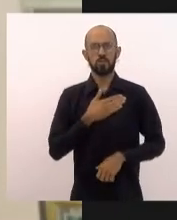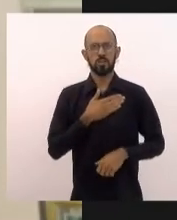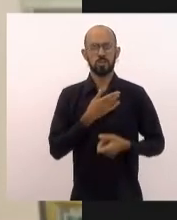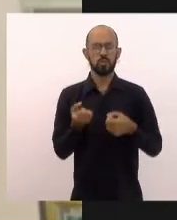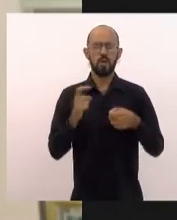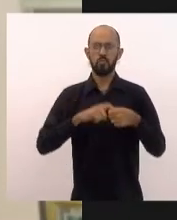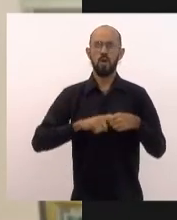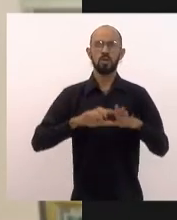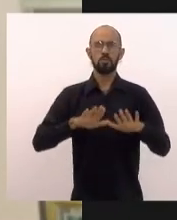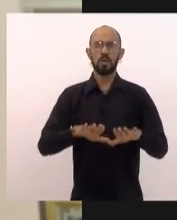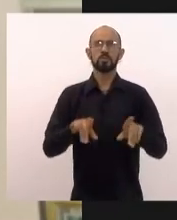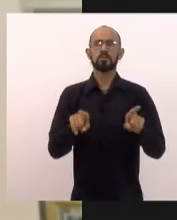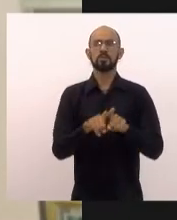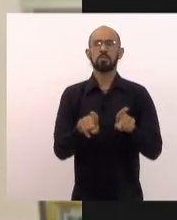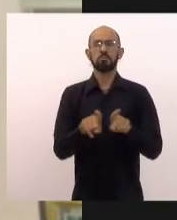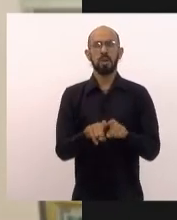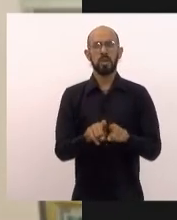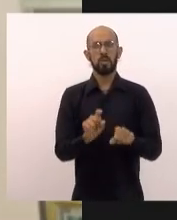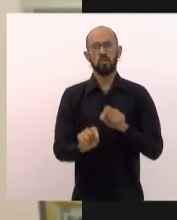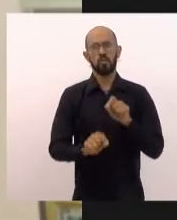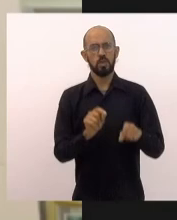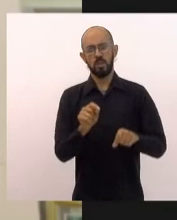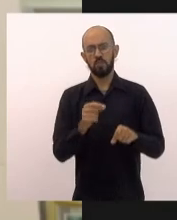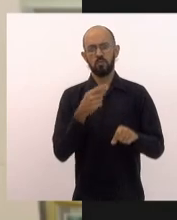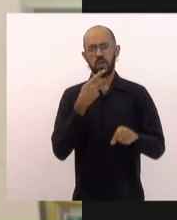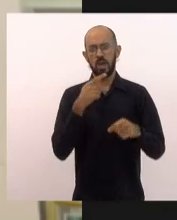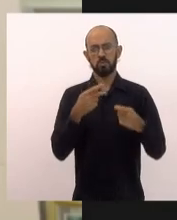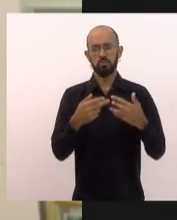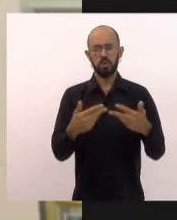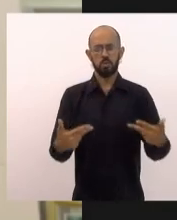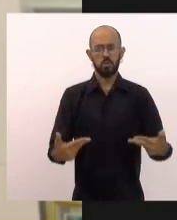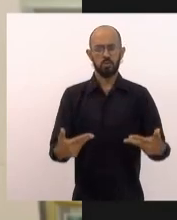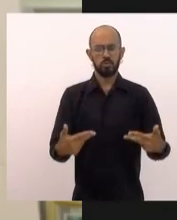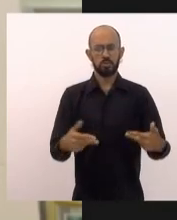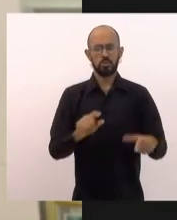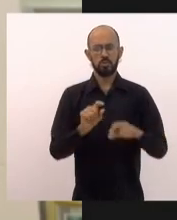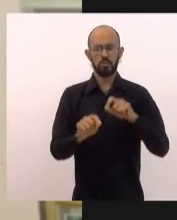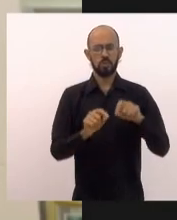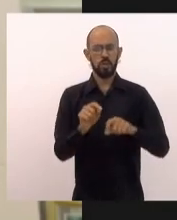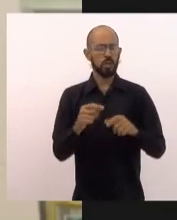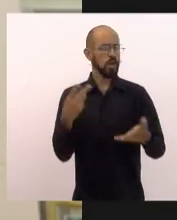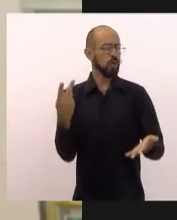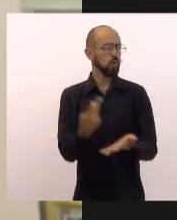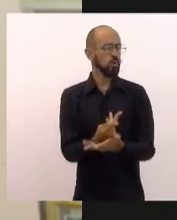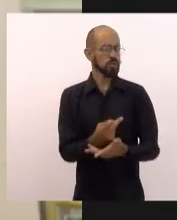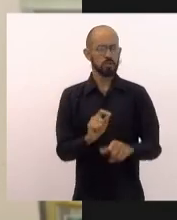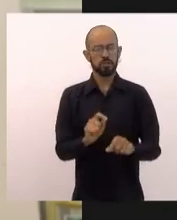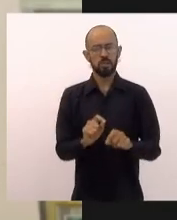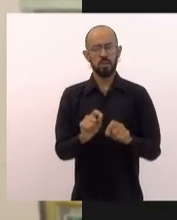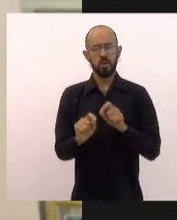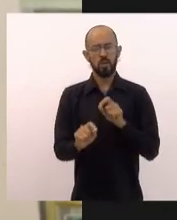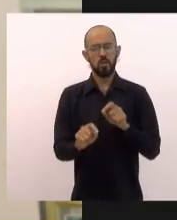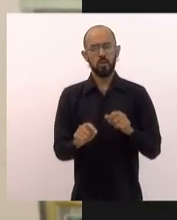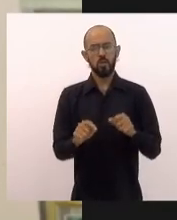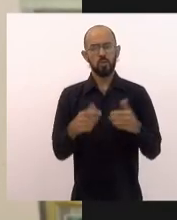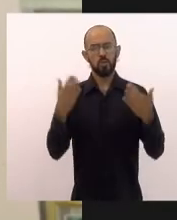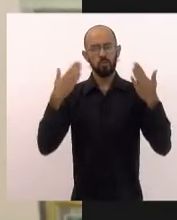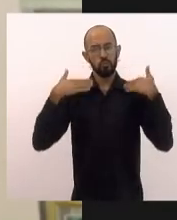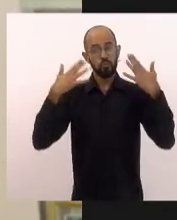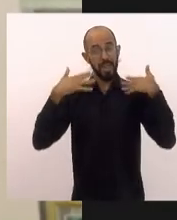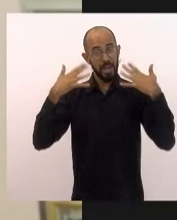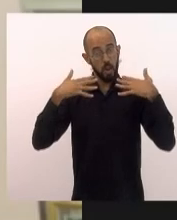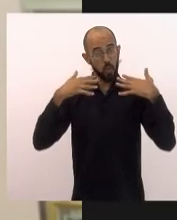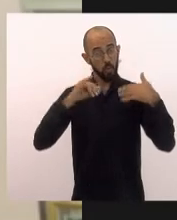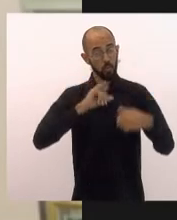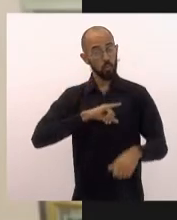regresso, mas para falar de algo que aconteceu em pleno verão do Rio de Janeiro e